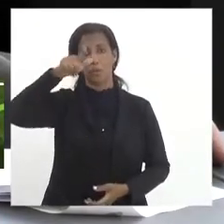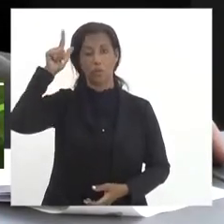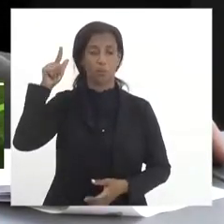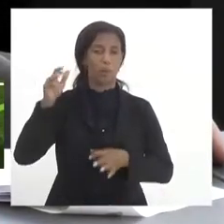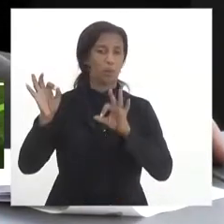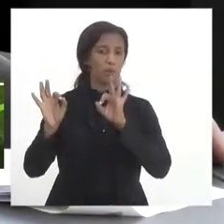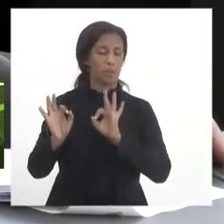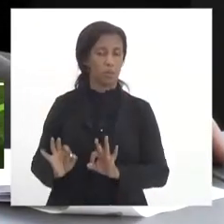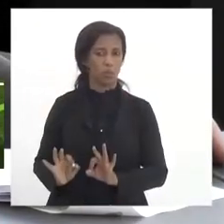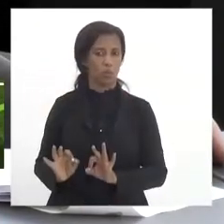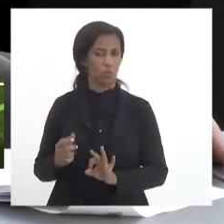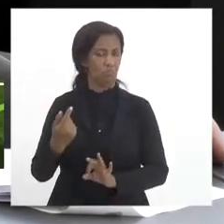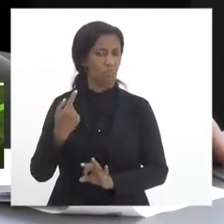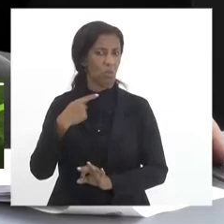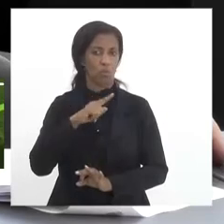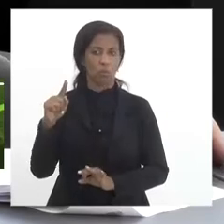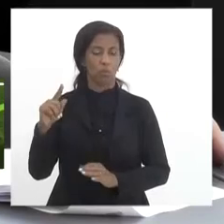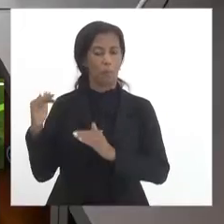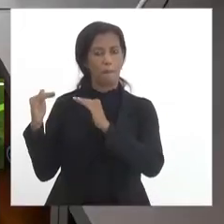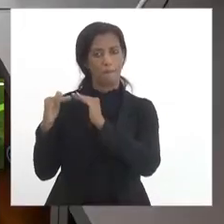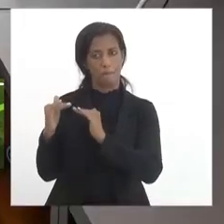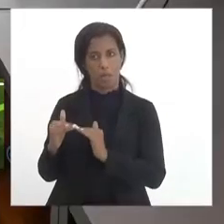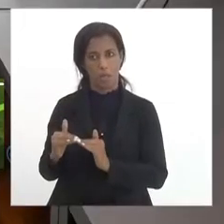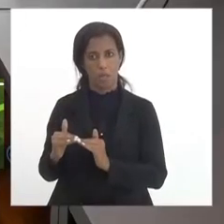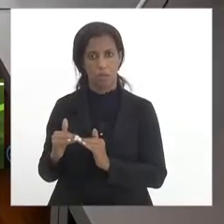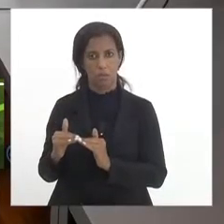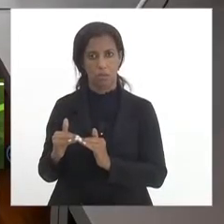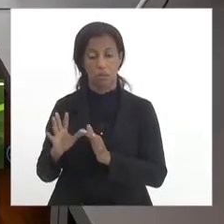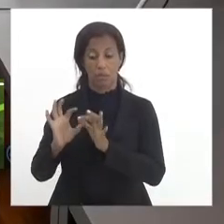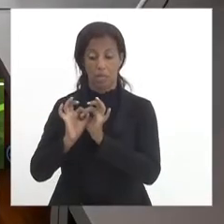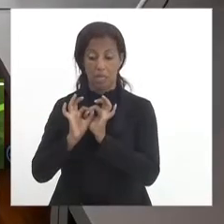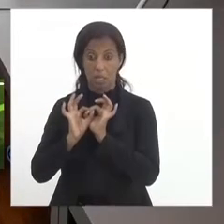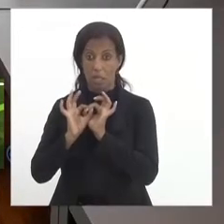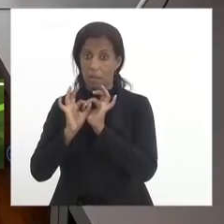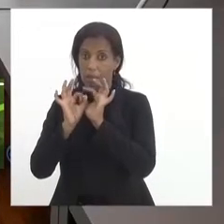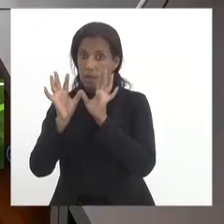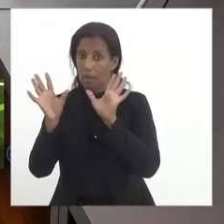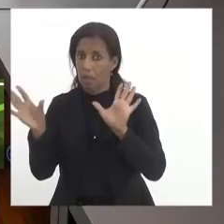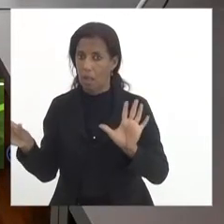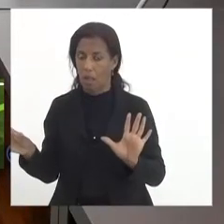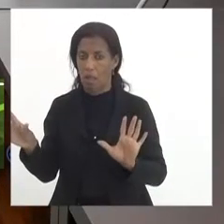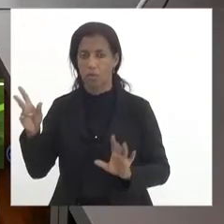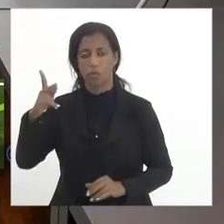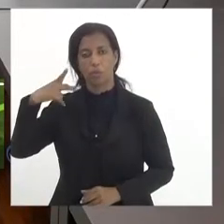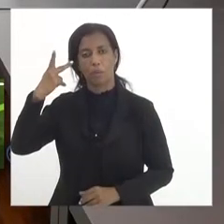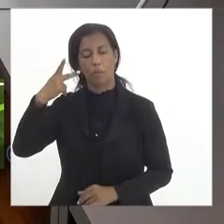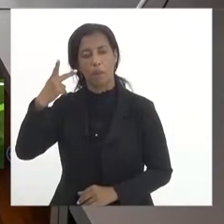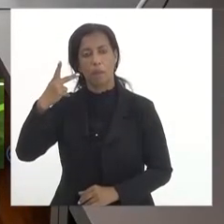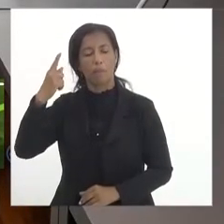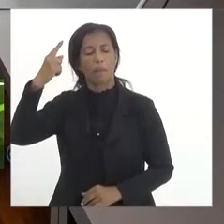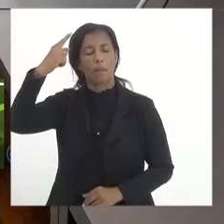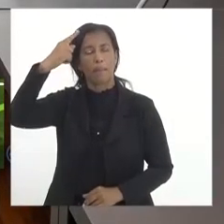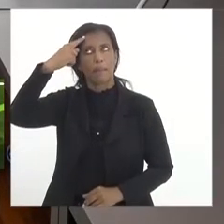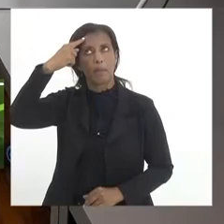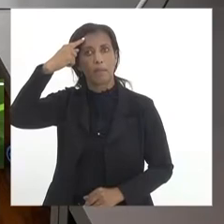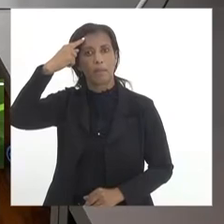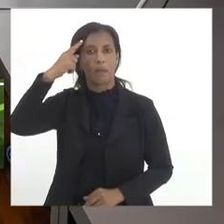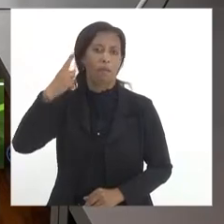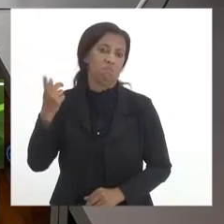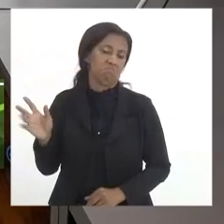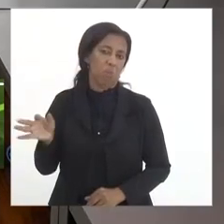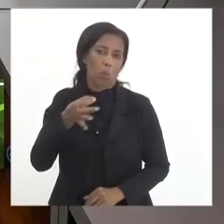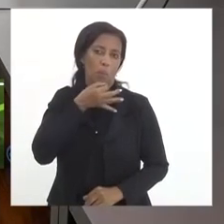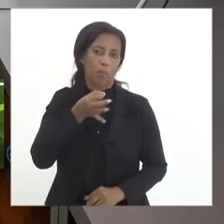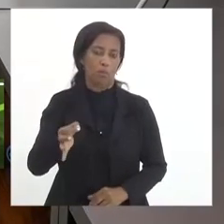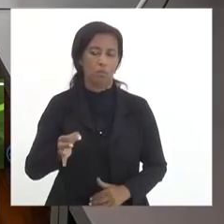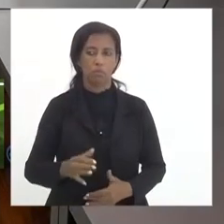estou defendendo aqui o mérito. Estou defendendo a liberdade do parlamentar defender o que pensa. Ponto.